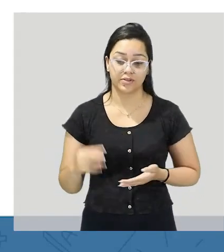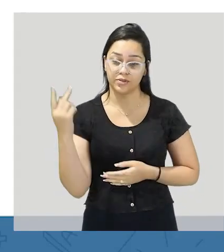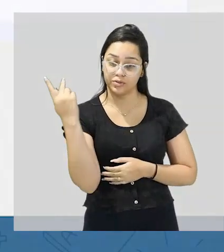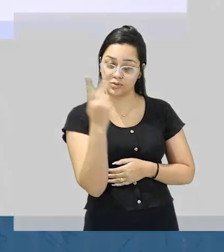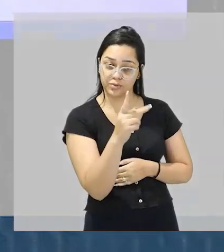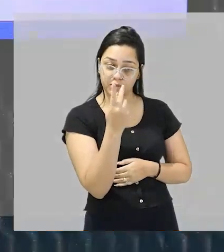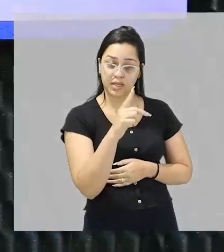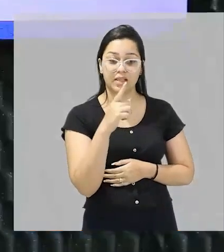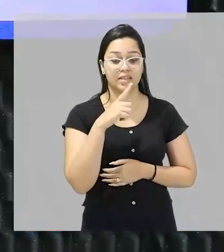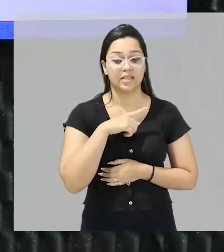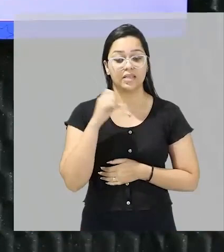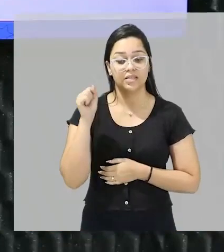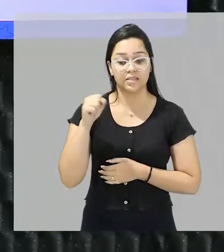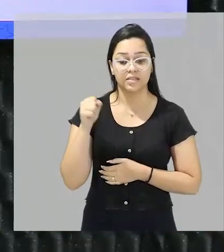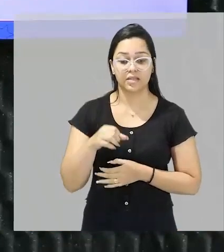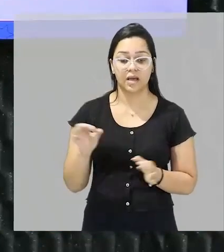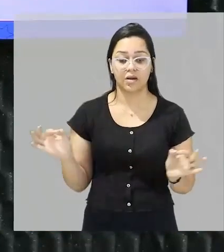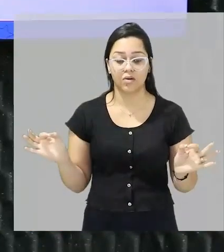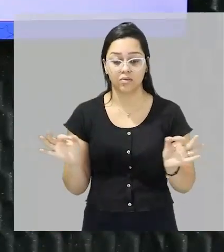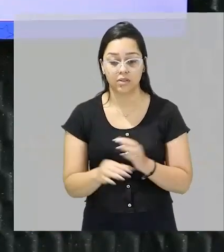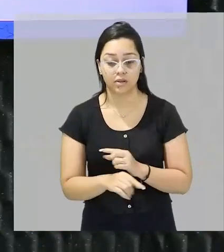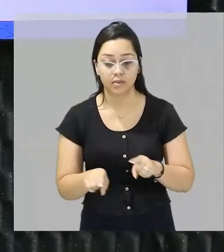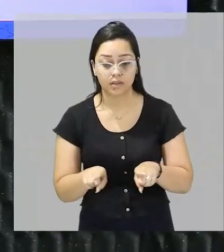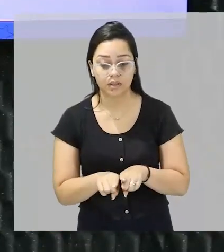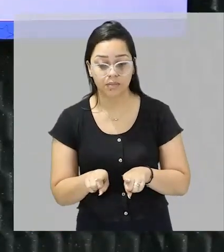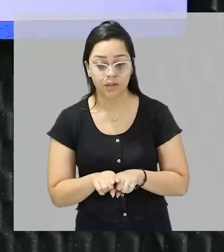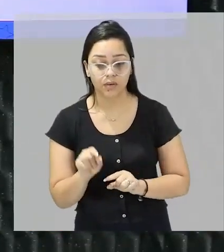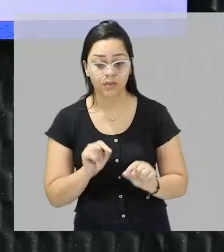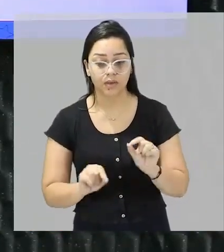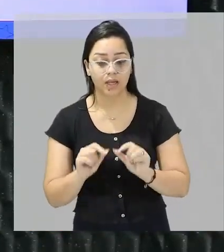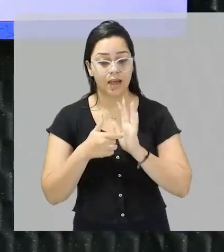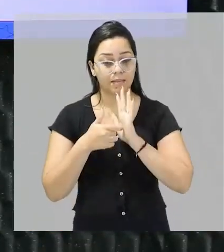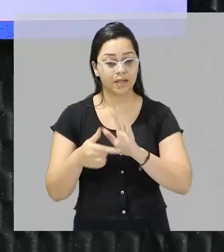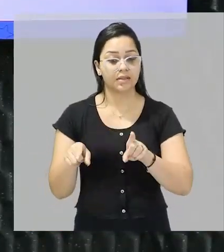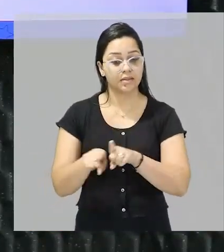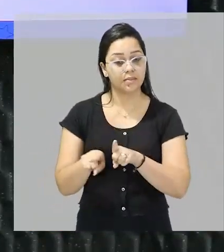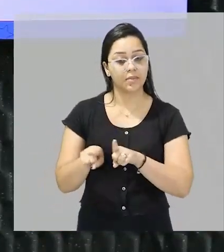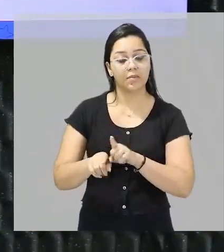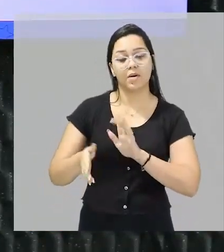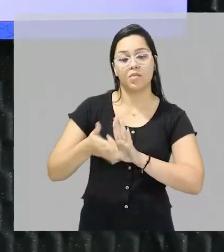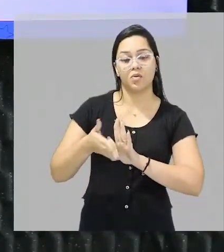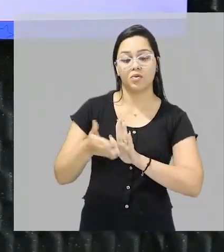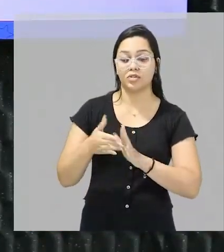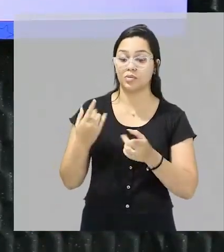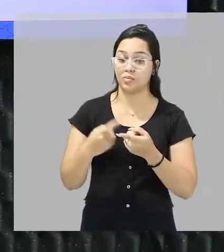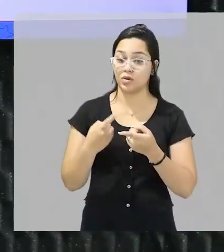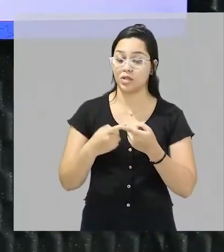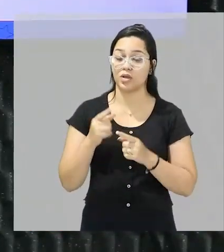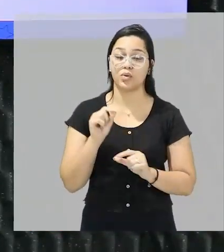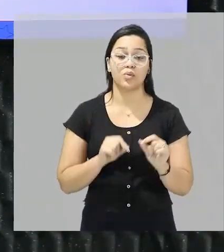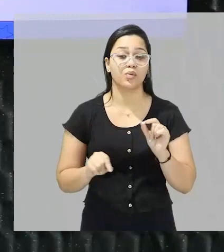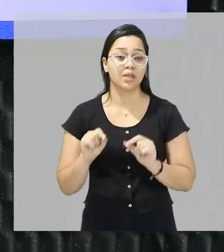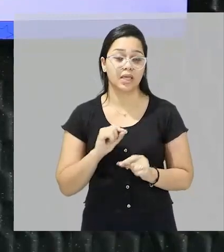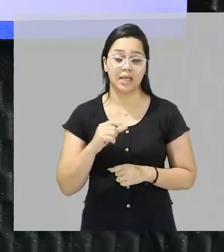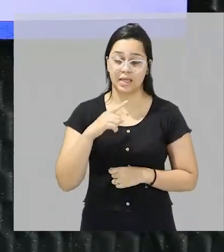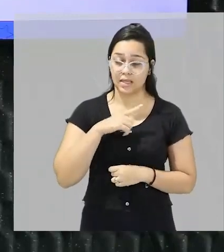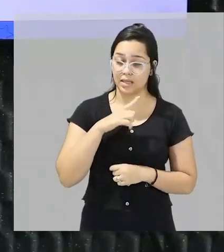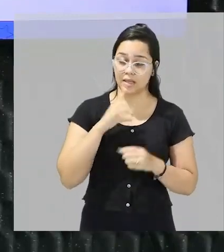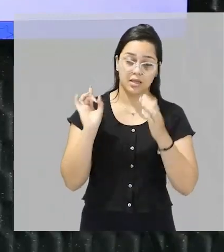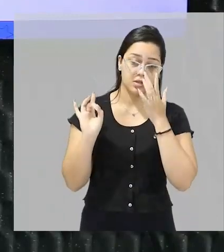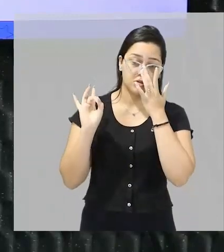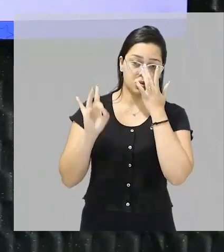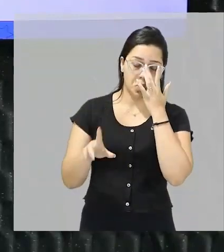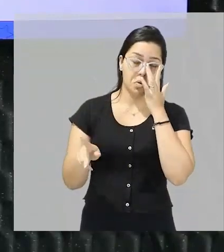ela traz a conclusão e ainda apresenta uma proposta de intervenção. porque, na verdade, a proposta de intervenção é apenas